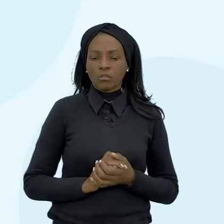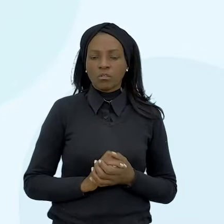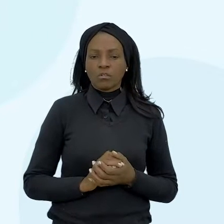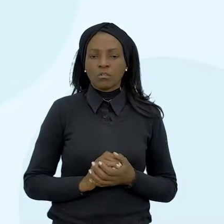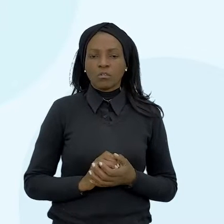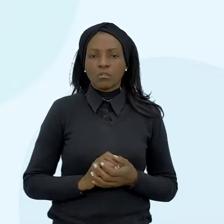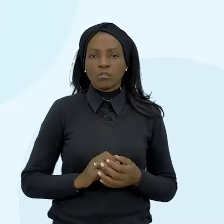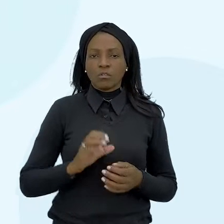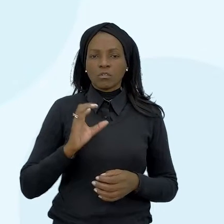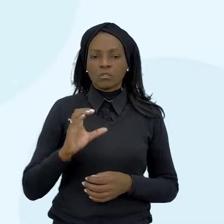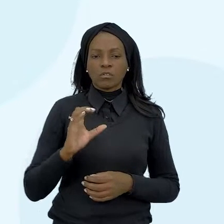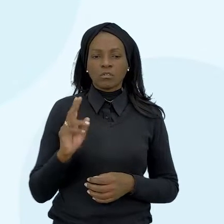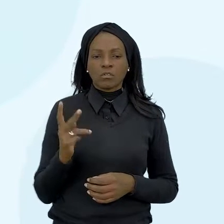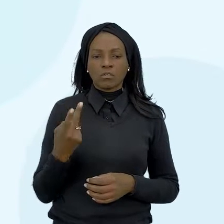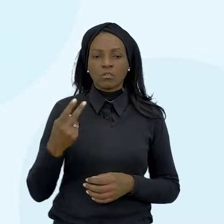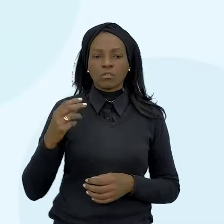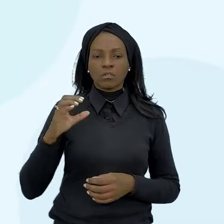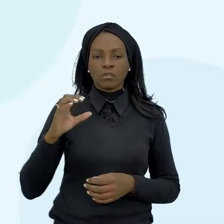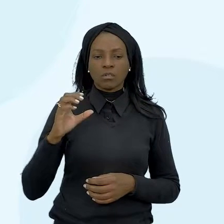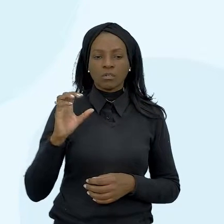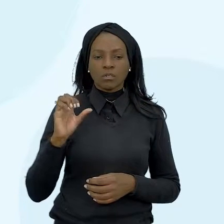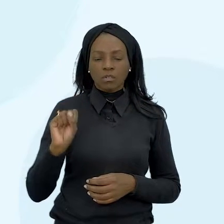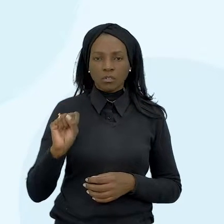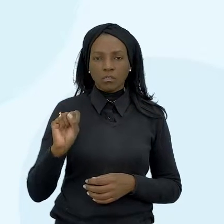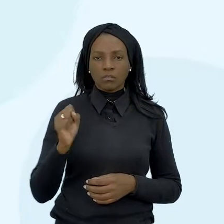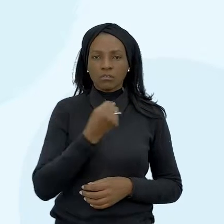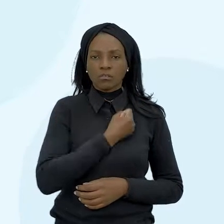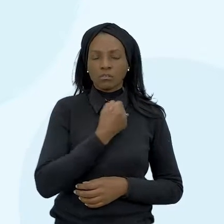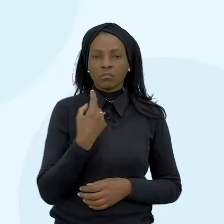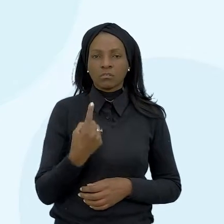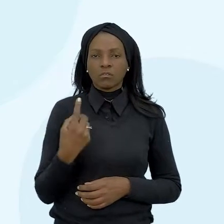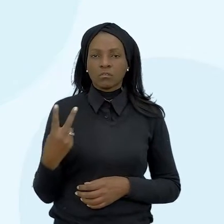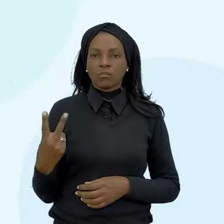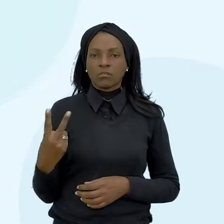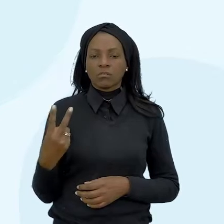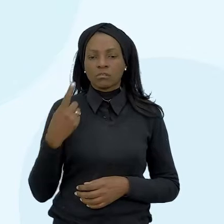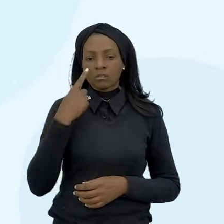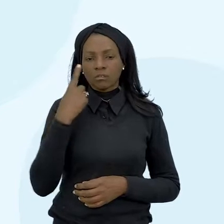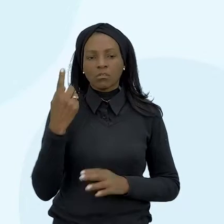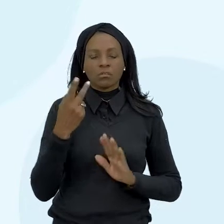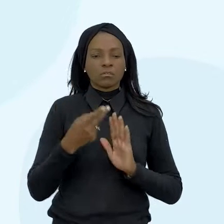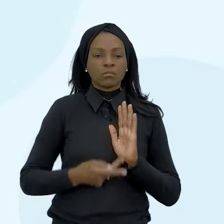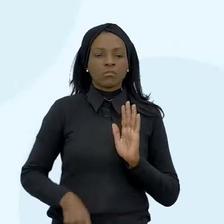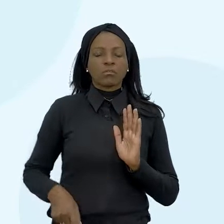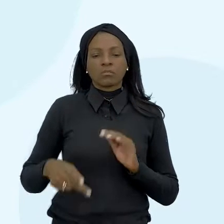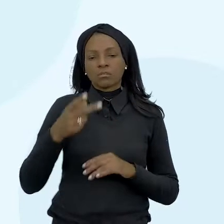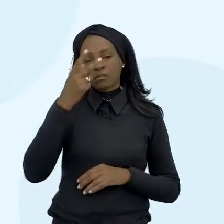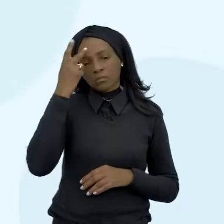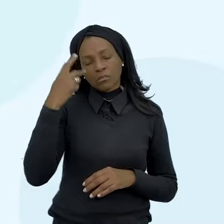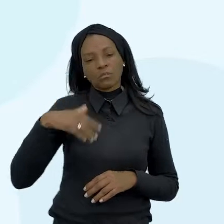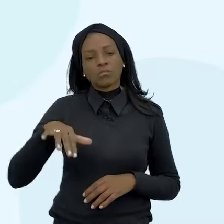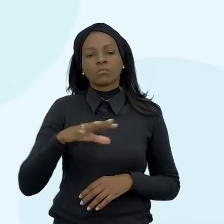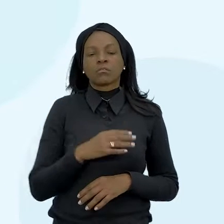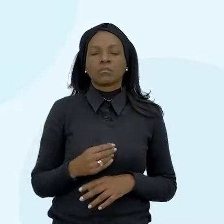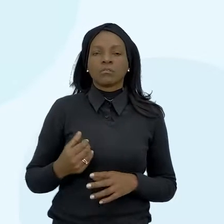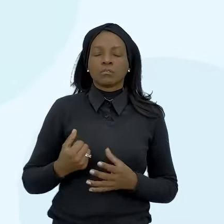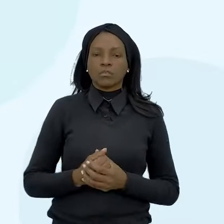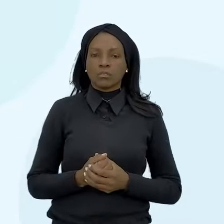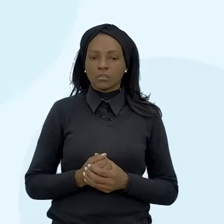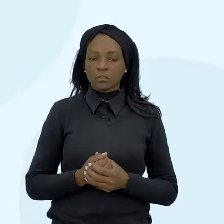a CHS número 12, que é desenvolver projetos pessoais ou